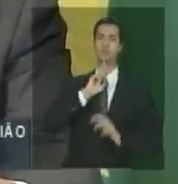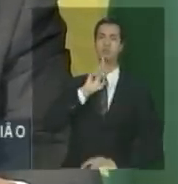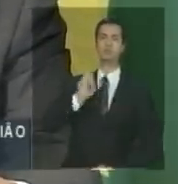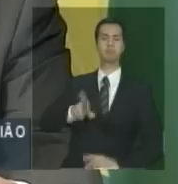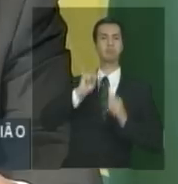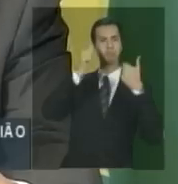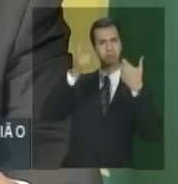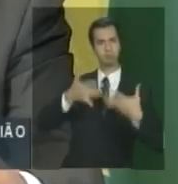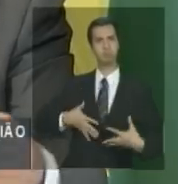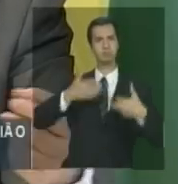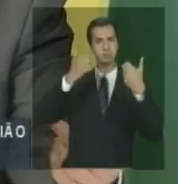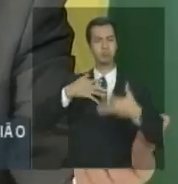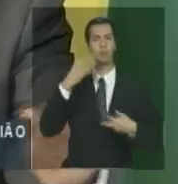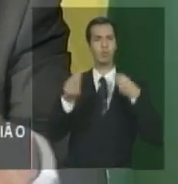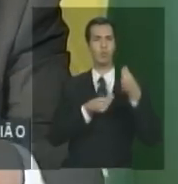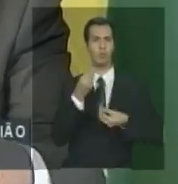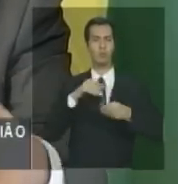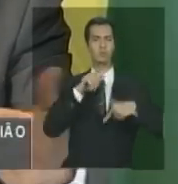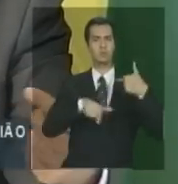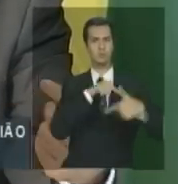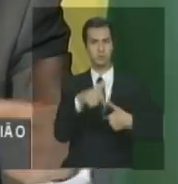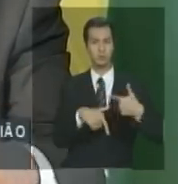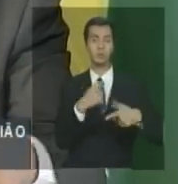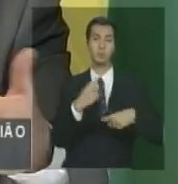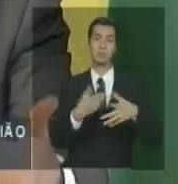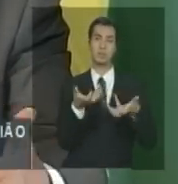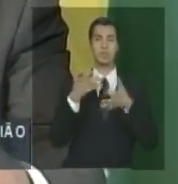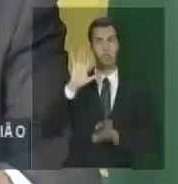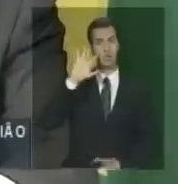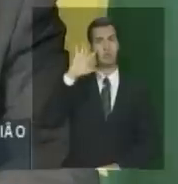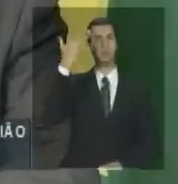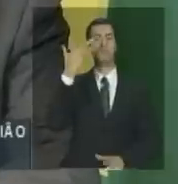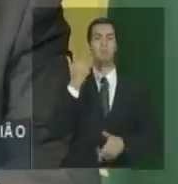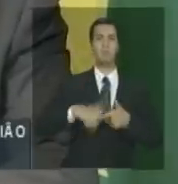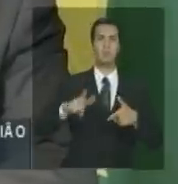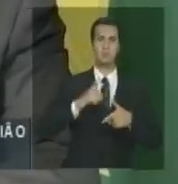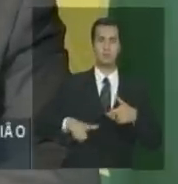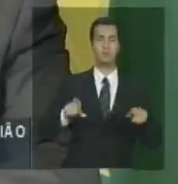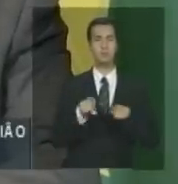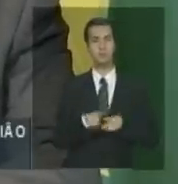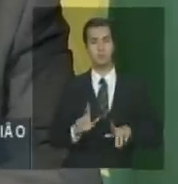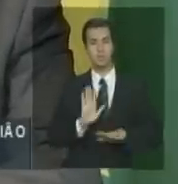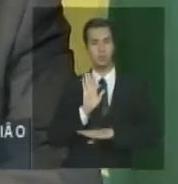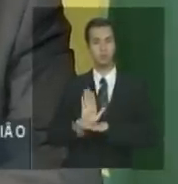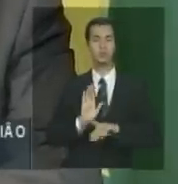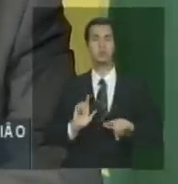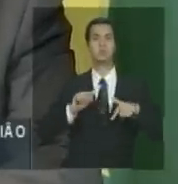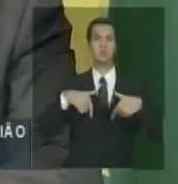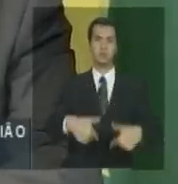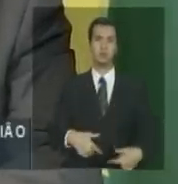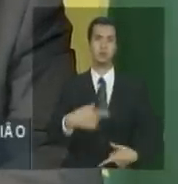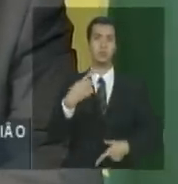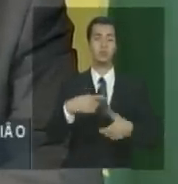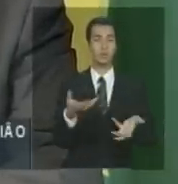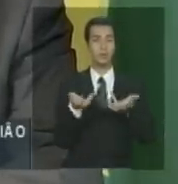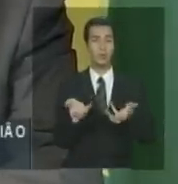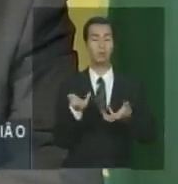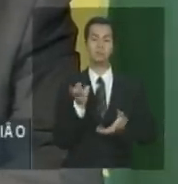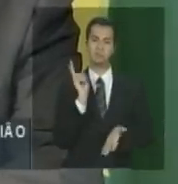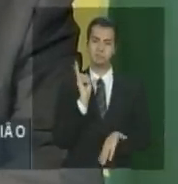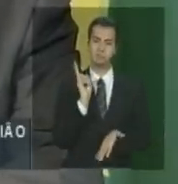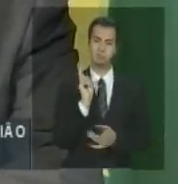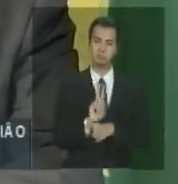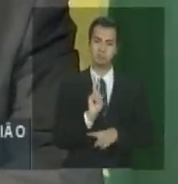continuar tomando para resolver esses problemas e desafios e garantir que o Brasil